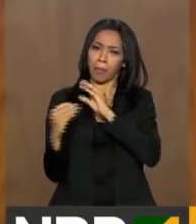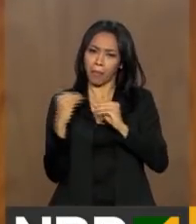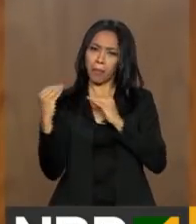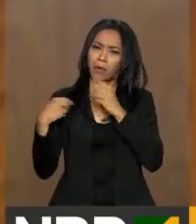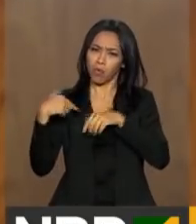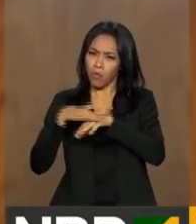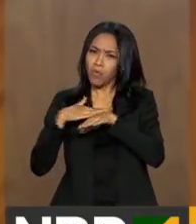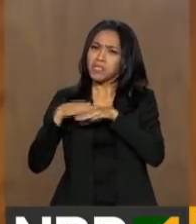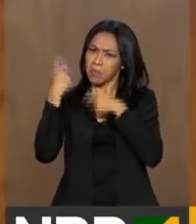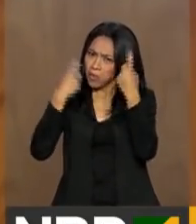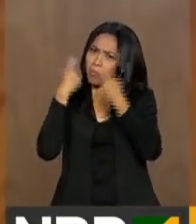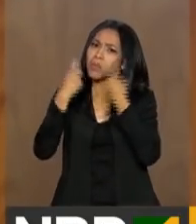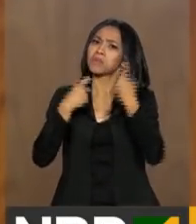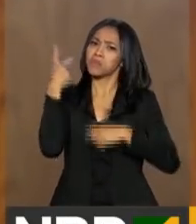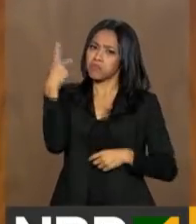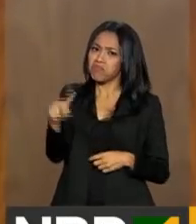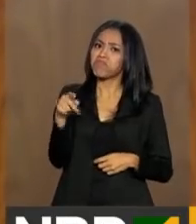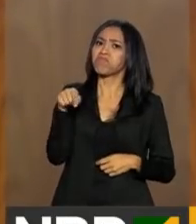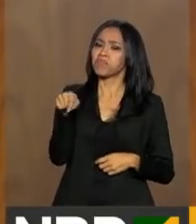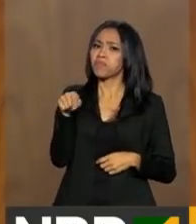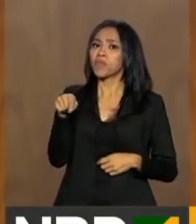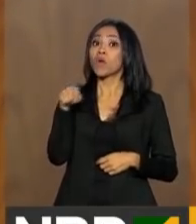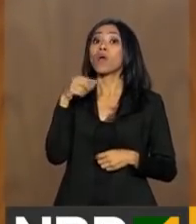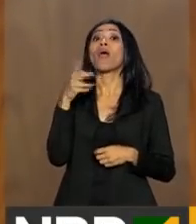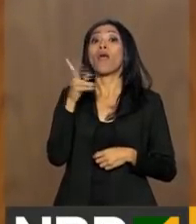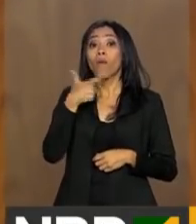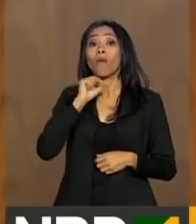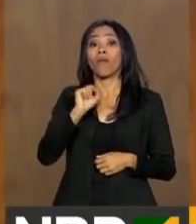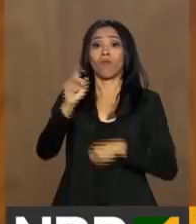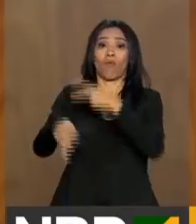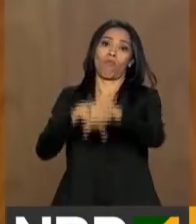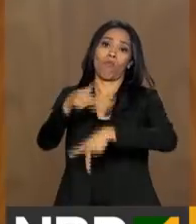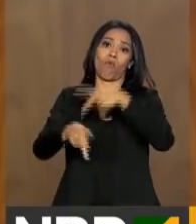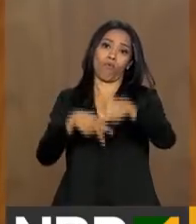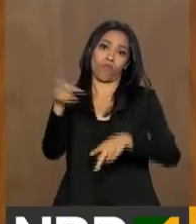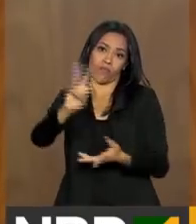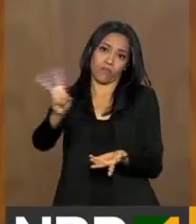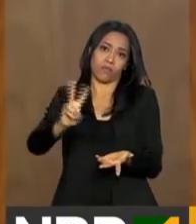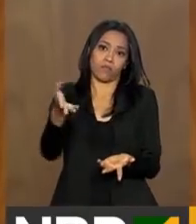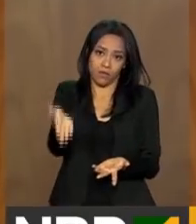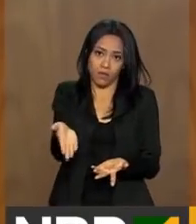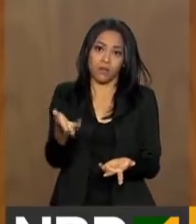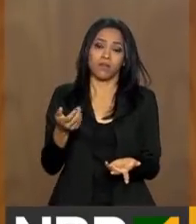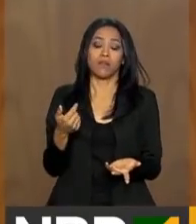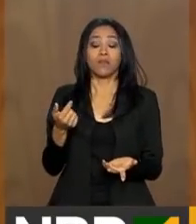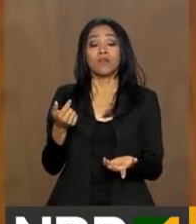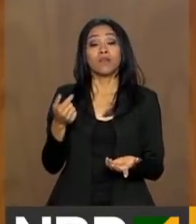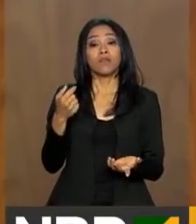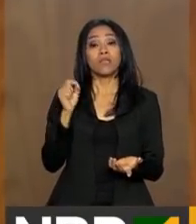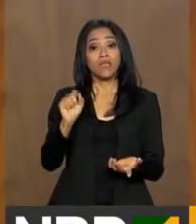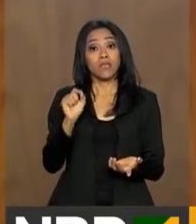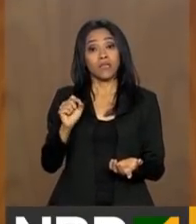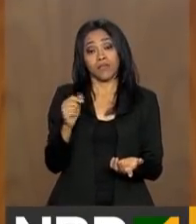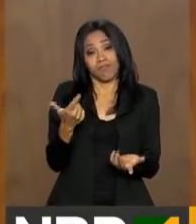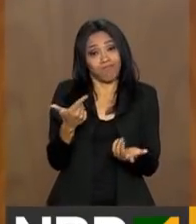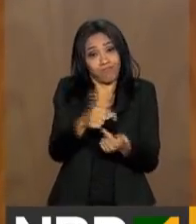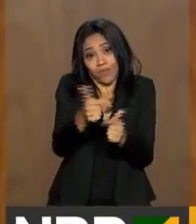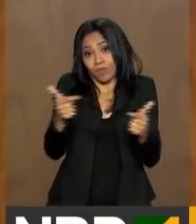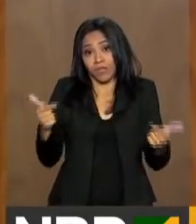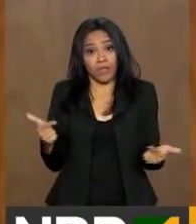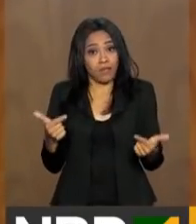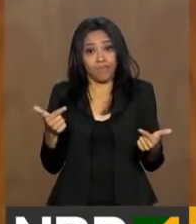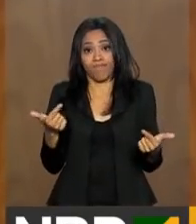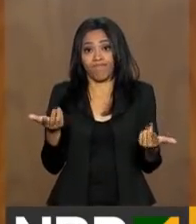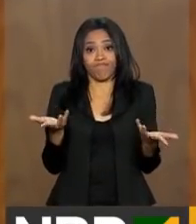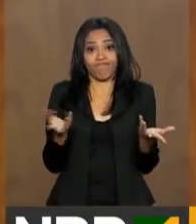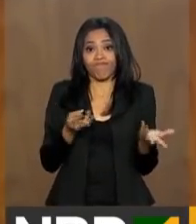nossa preocupação é com o povo venezuelano, concordando, portanto, que não há alternativas em nossa